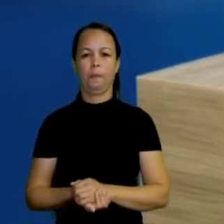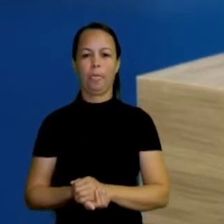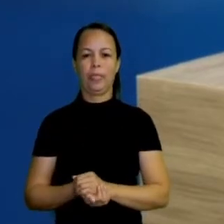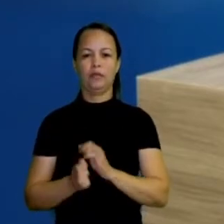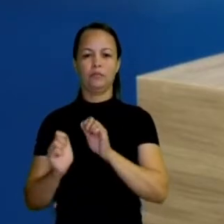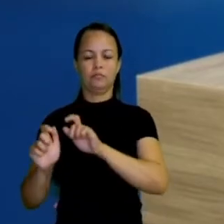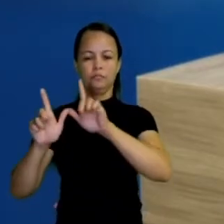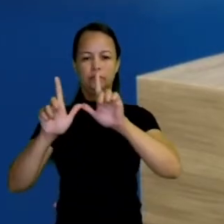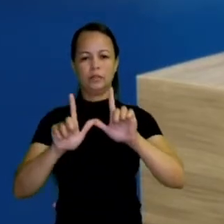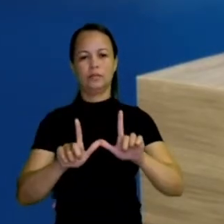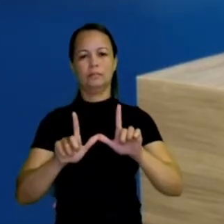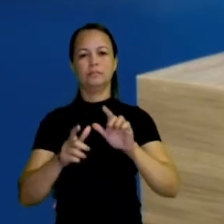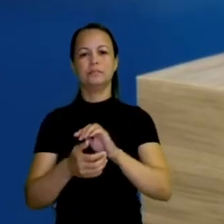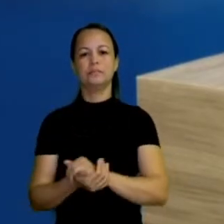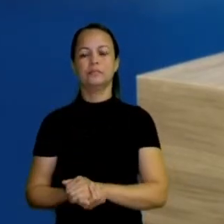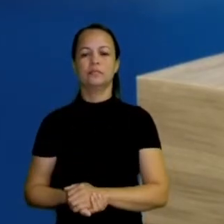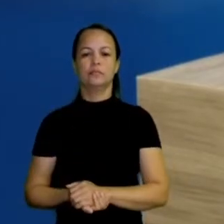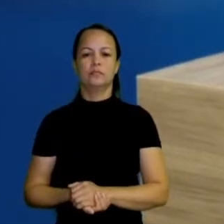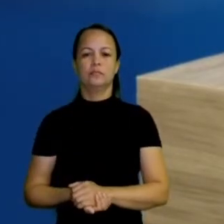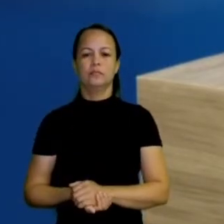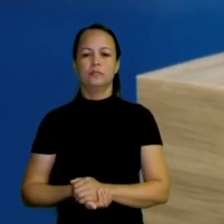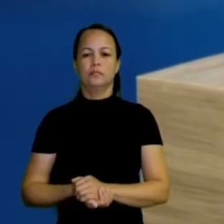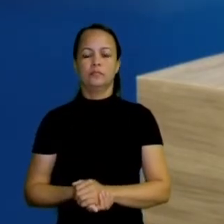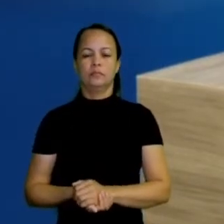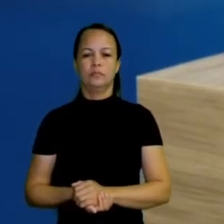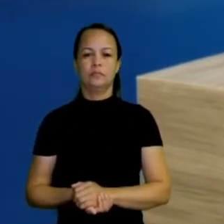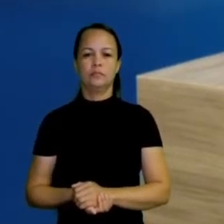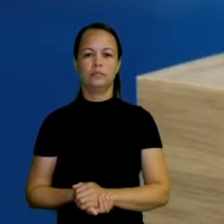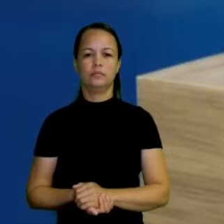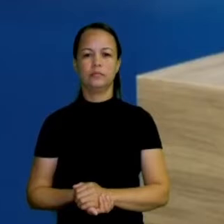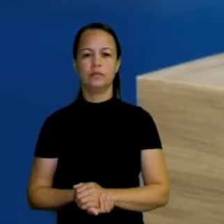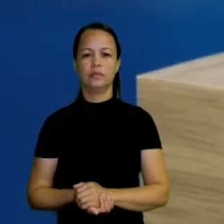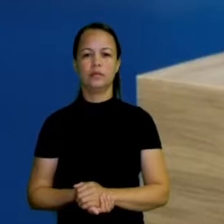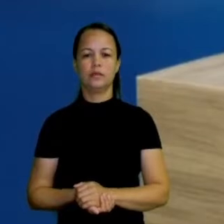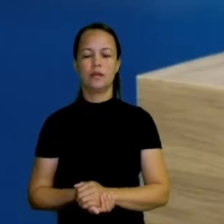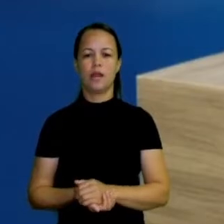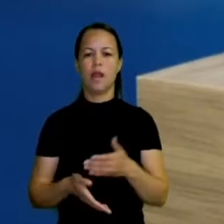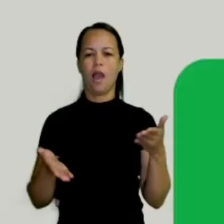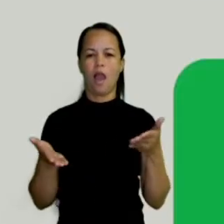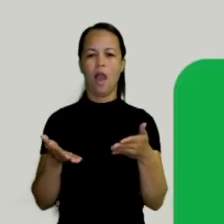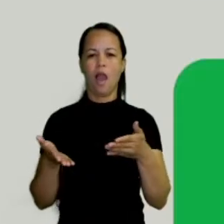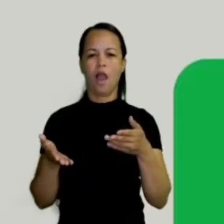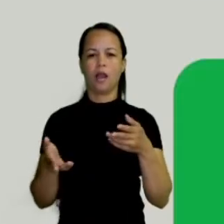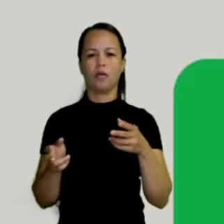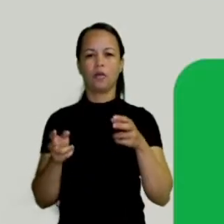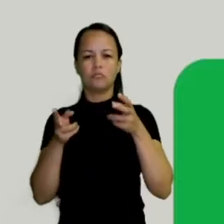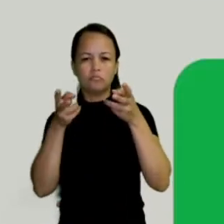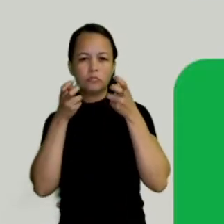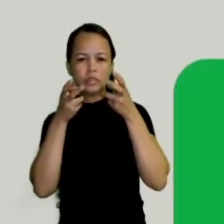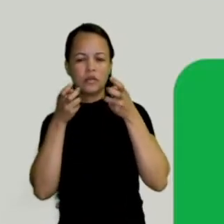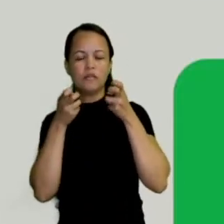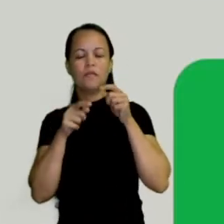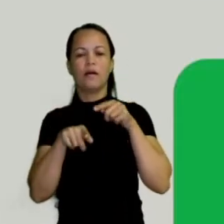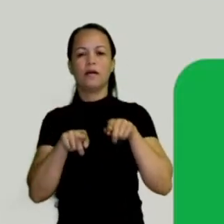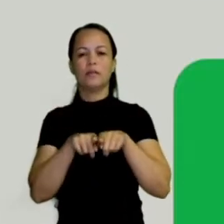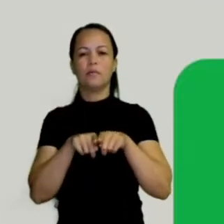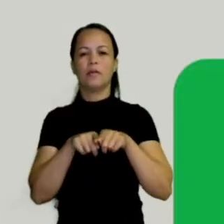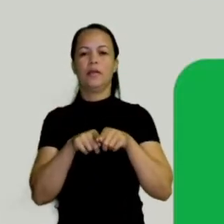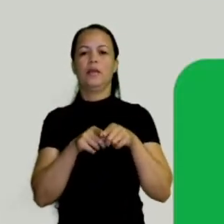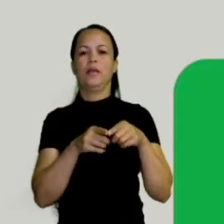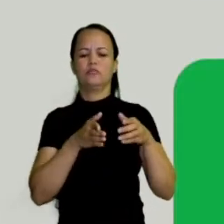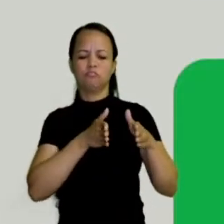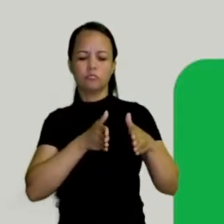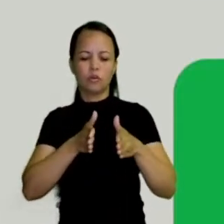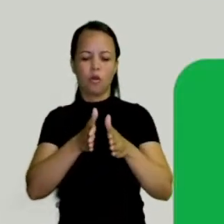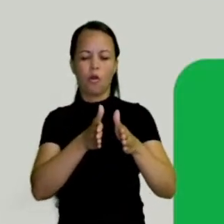próximo. E aí, a gente vai analisar agora as principais rotas de